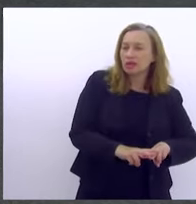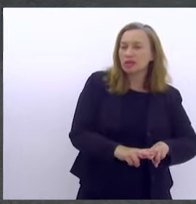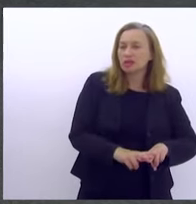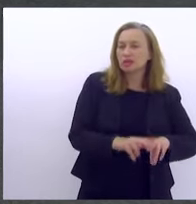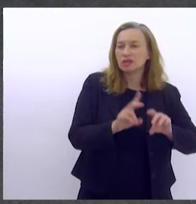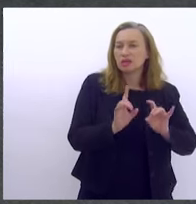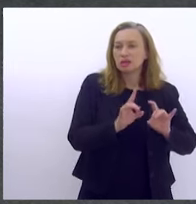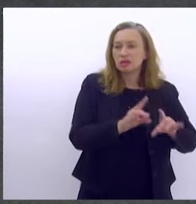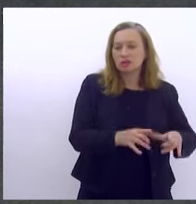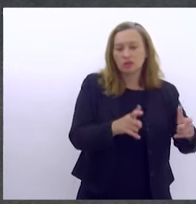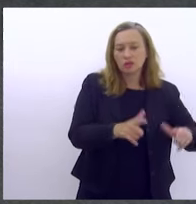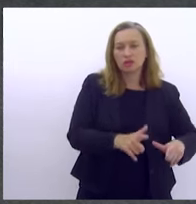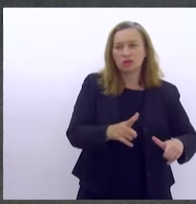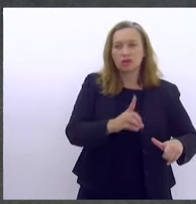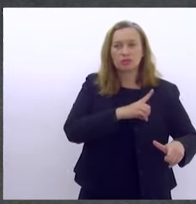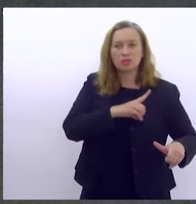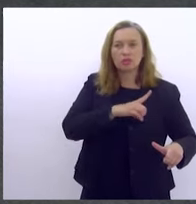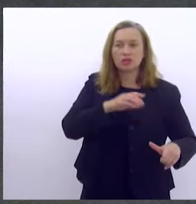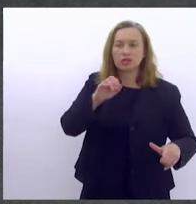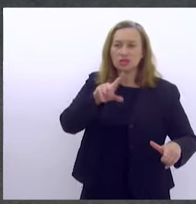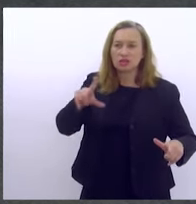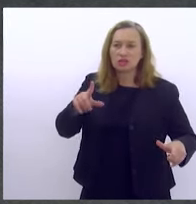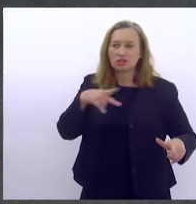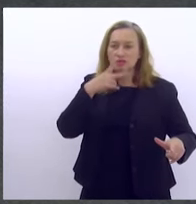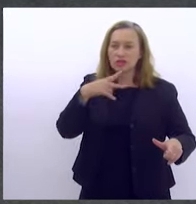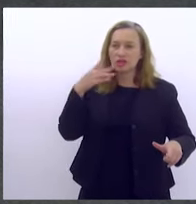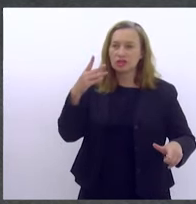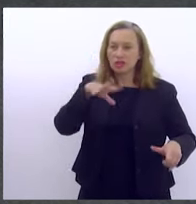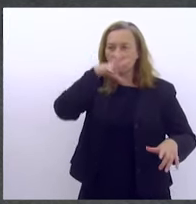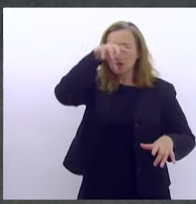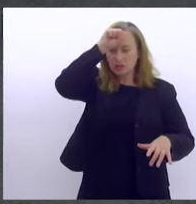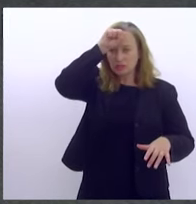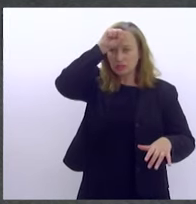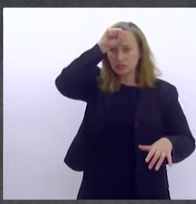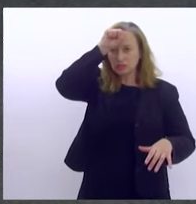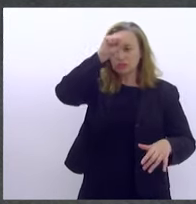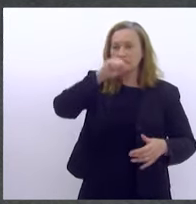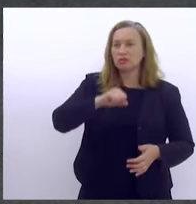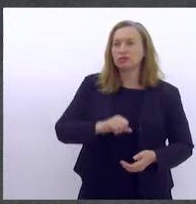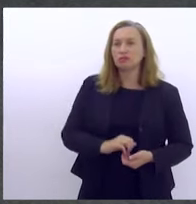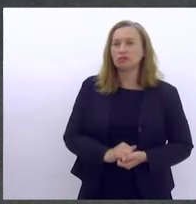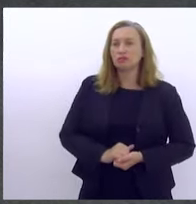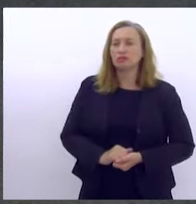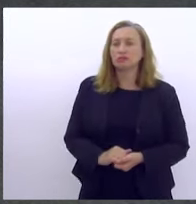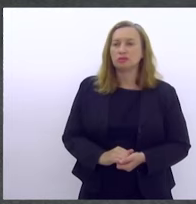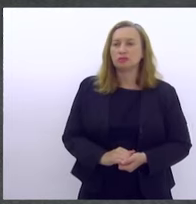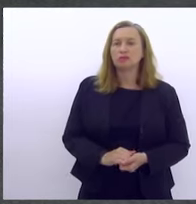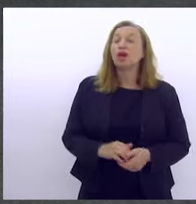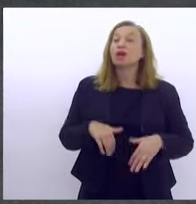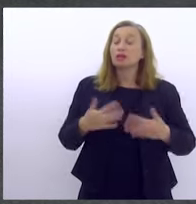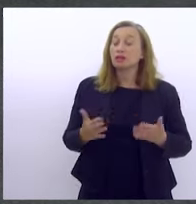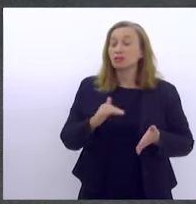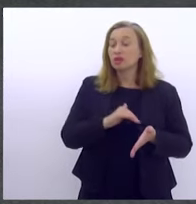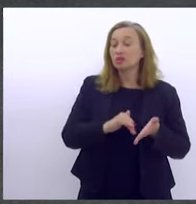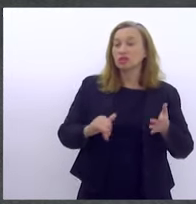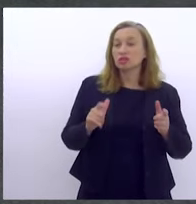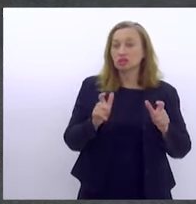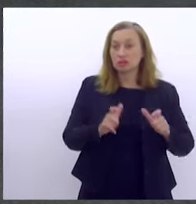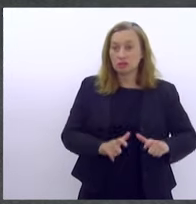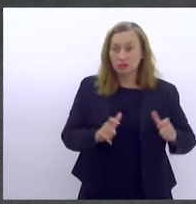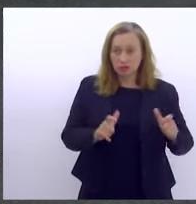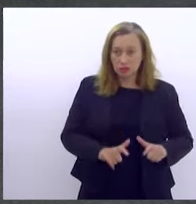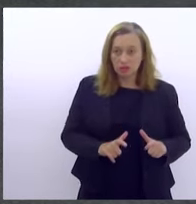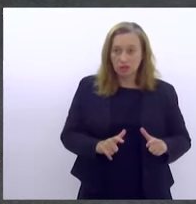Polícia Civil chamado magia negra. E não é, não é. Então, para retirar desse lugar, para retirar